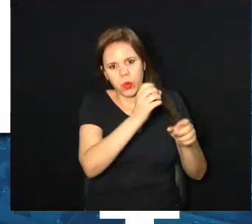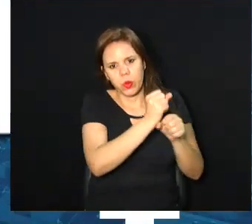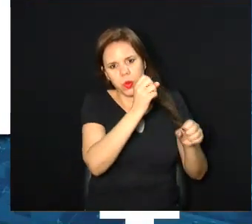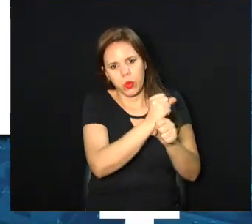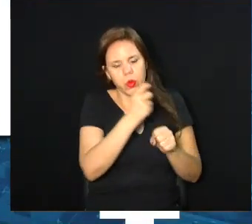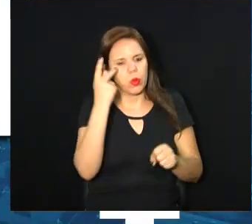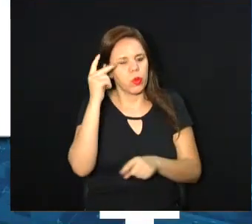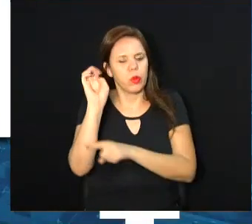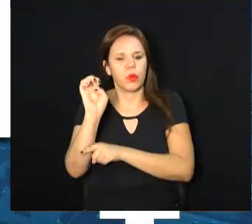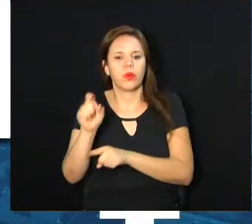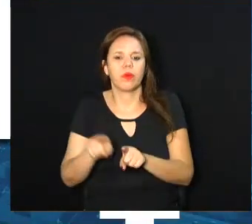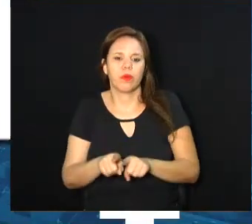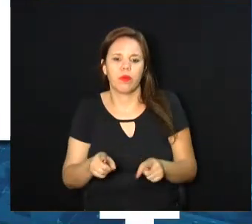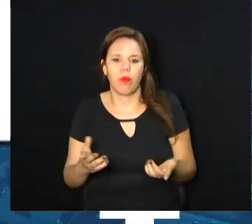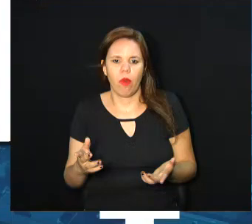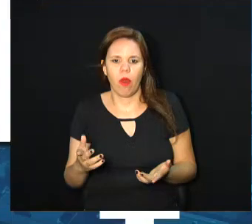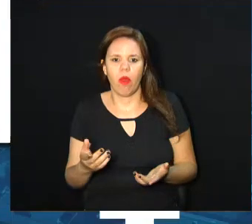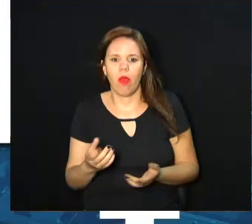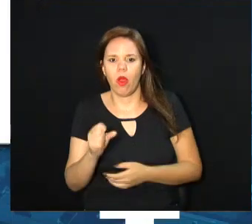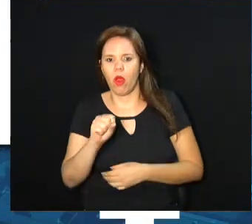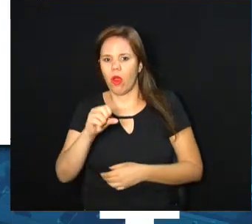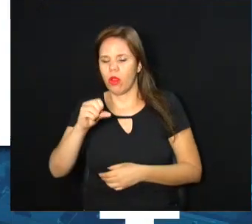o custo da Câmara é de R$